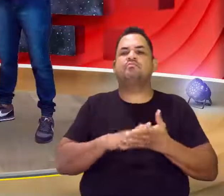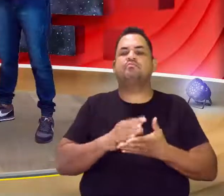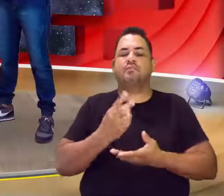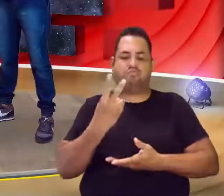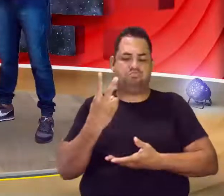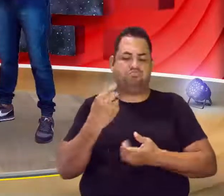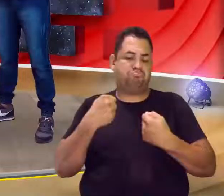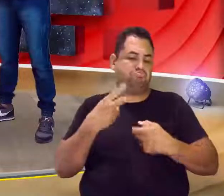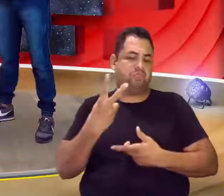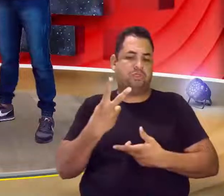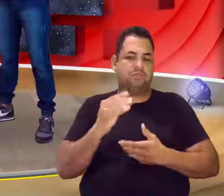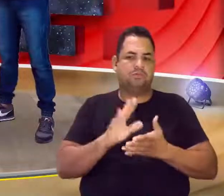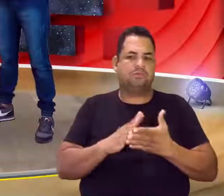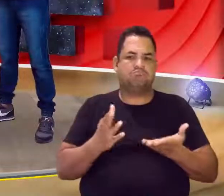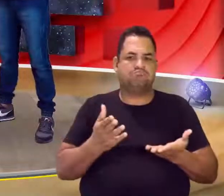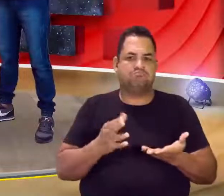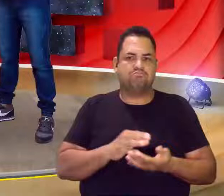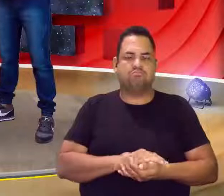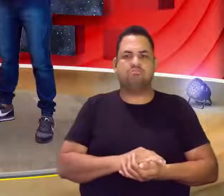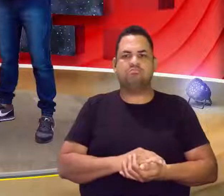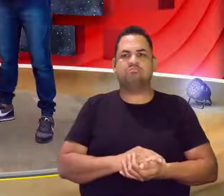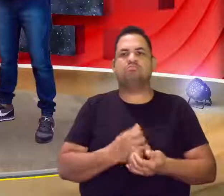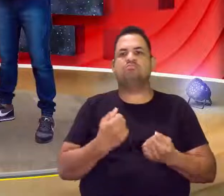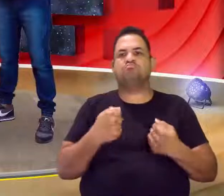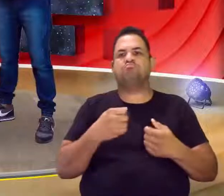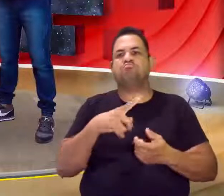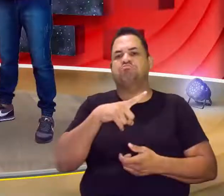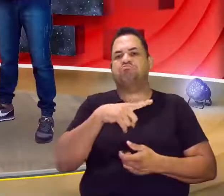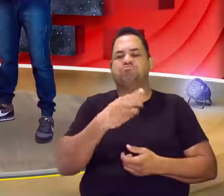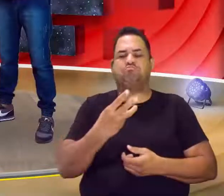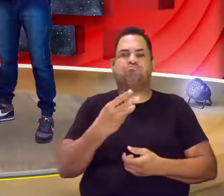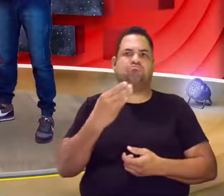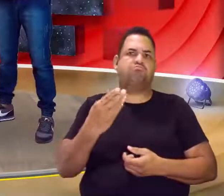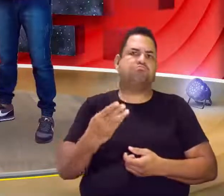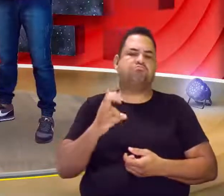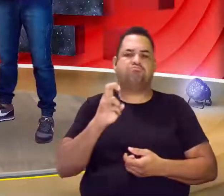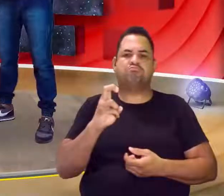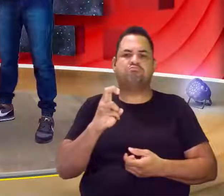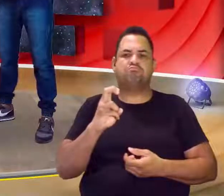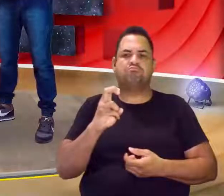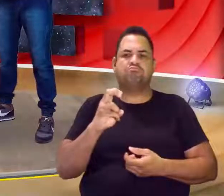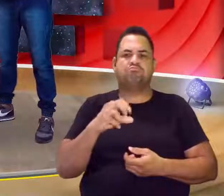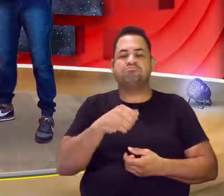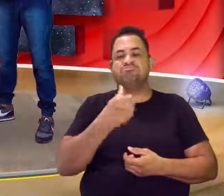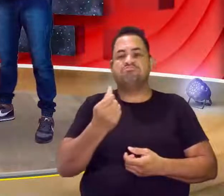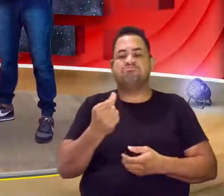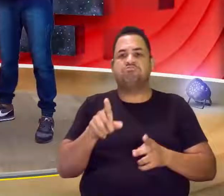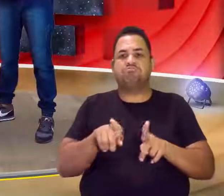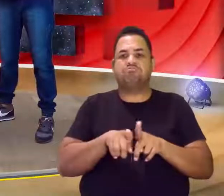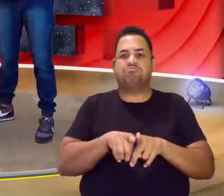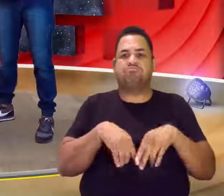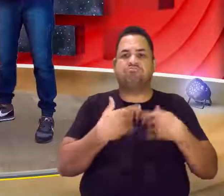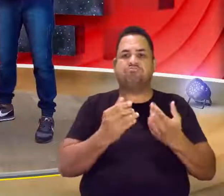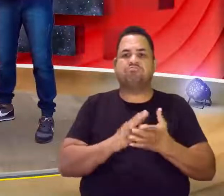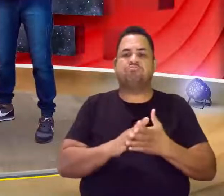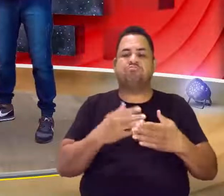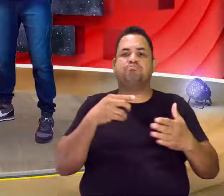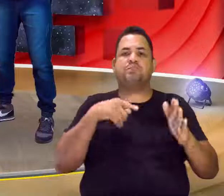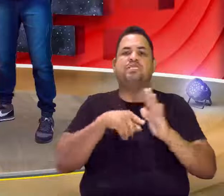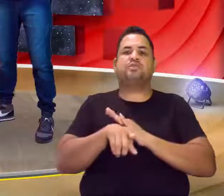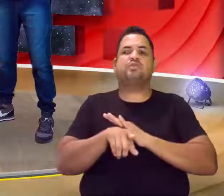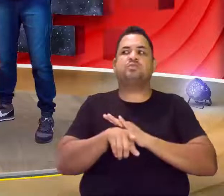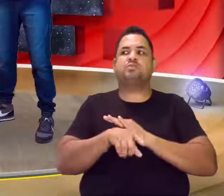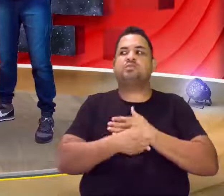só 2. Que é da mesma pontuação. Podia ter derrubado 3, 4, 5 ou 6. Como ele perguntou a quantidade